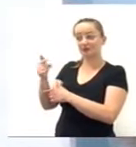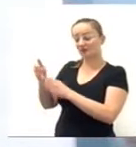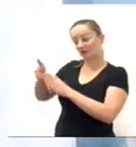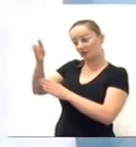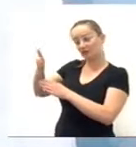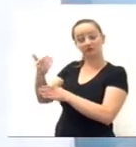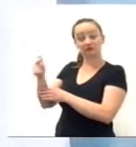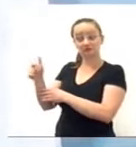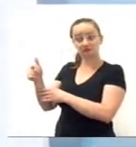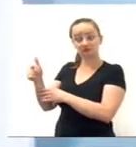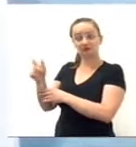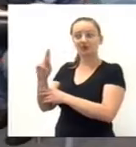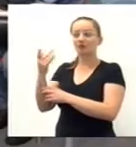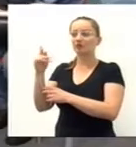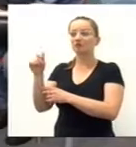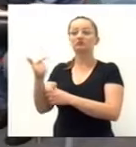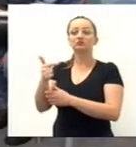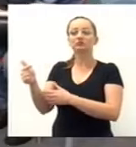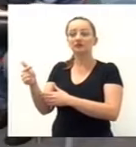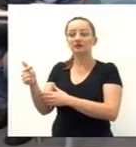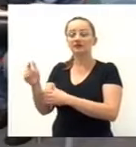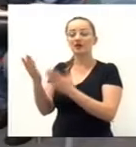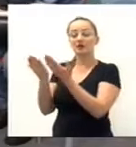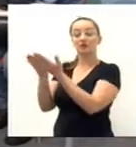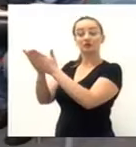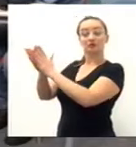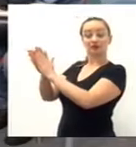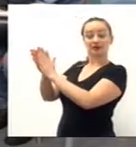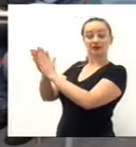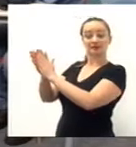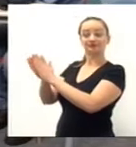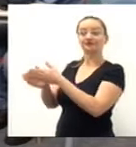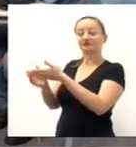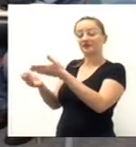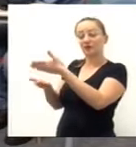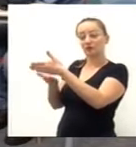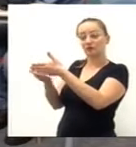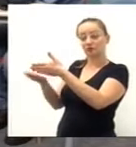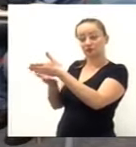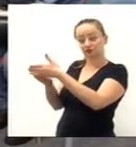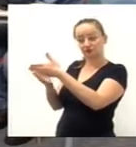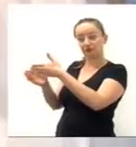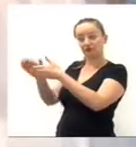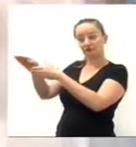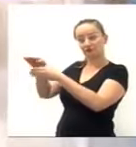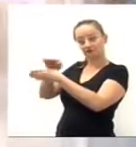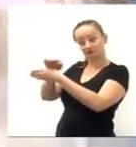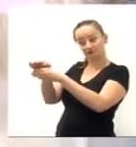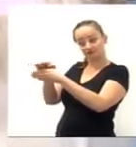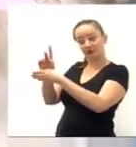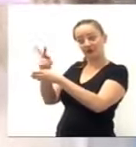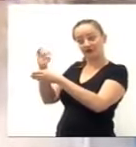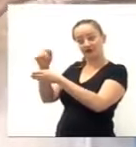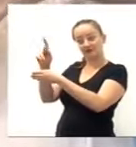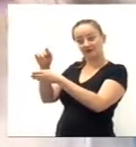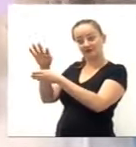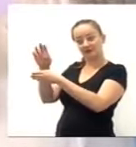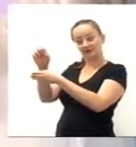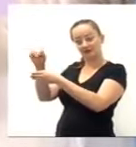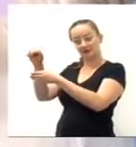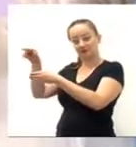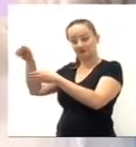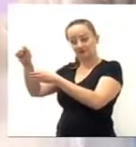certo? Não é hipotenusa. Que eu dobrei aqui, ó, a medida, eu não tenho isso daqui que nós chamamos